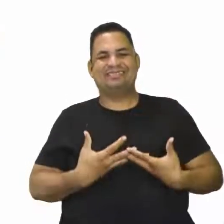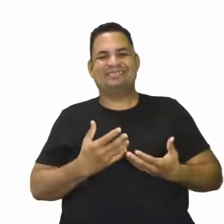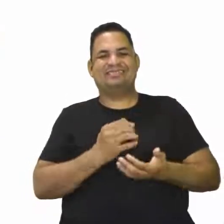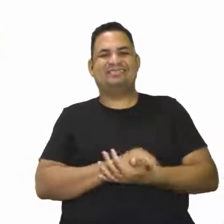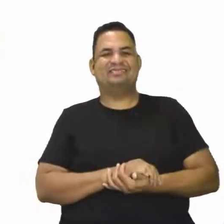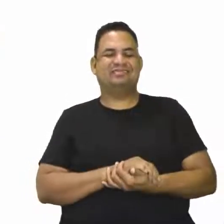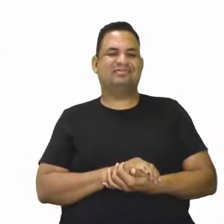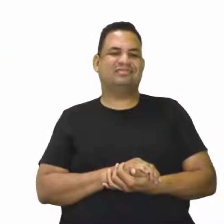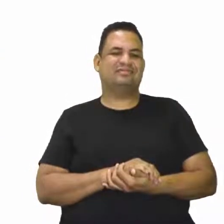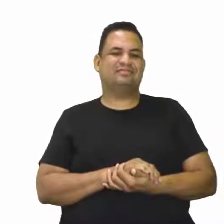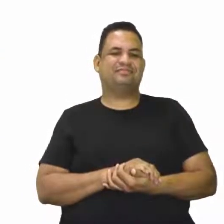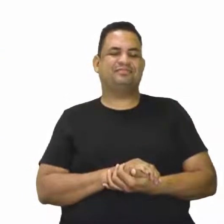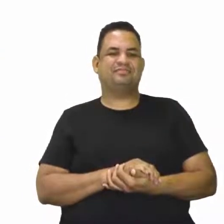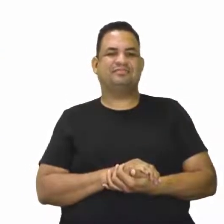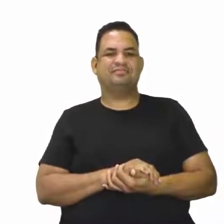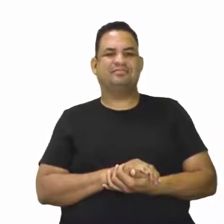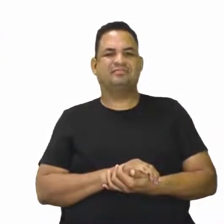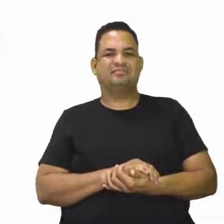cansada,